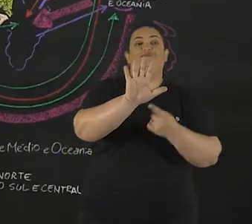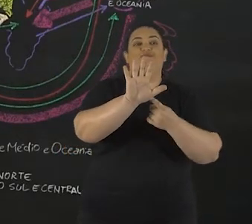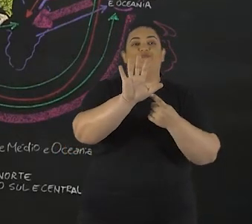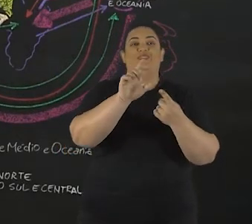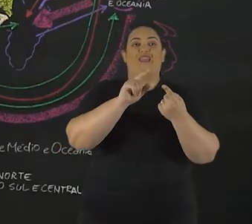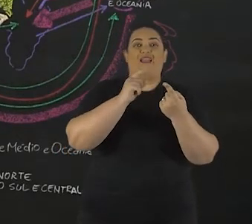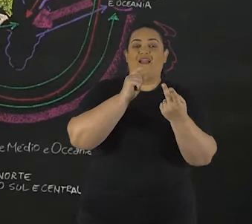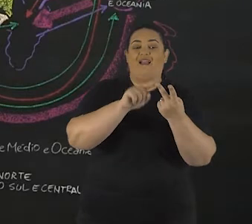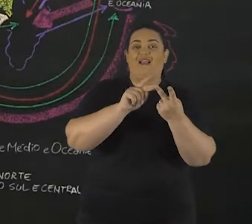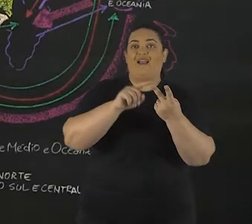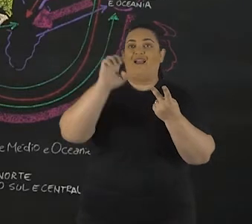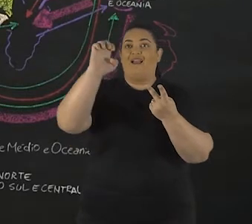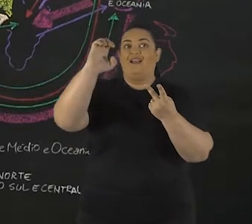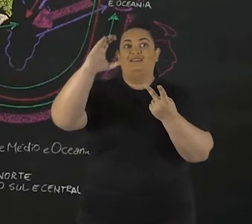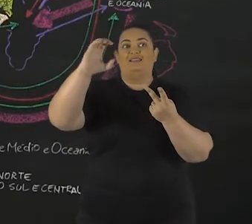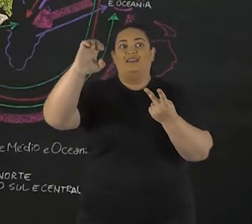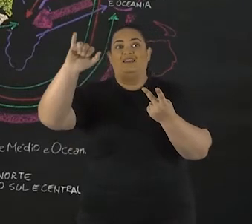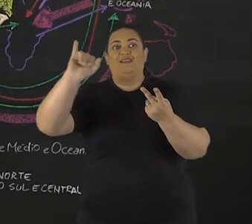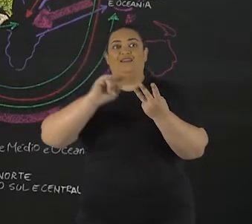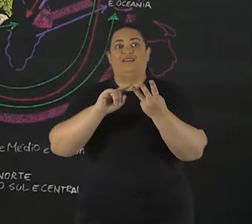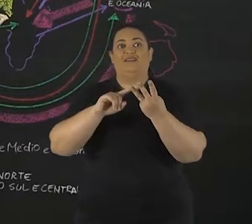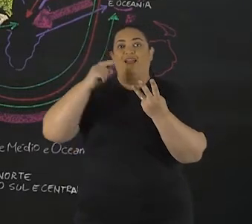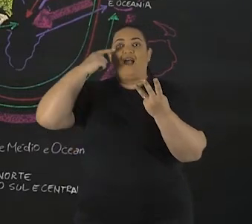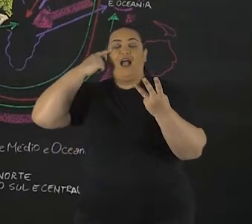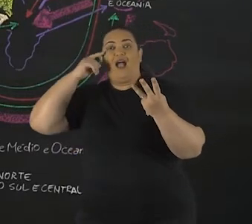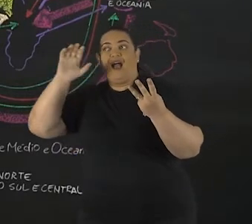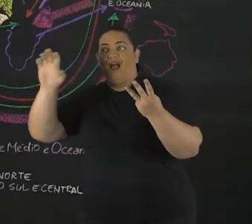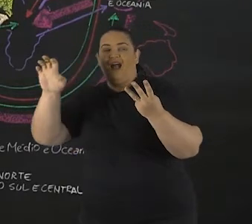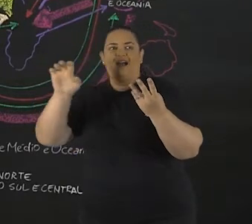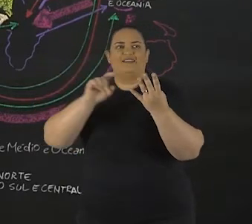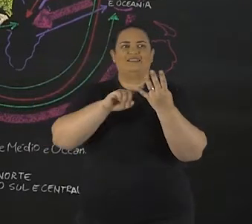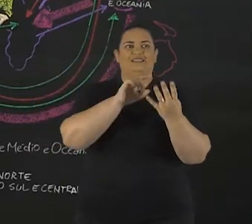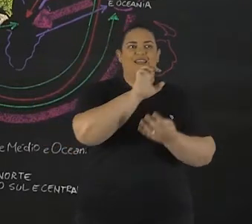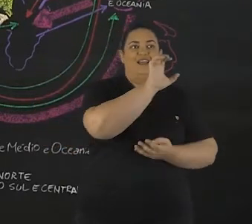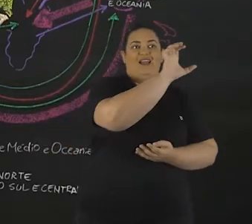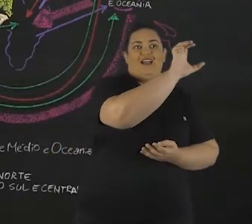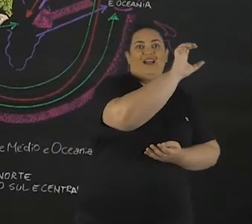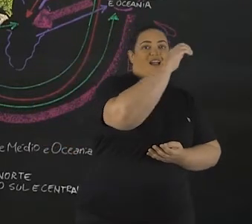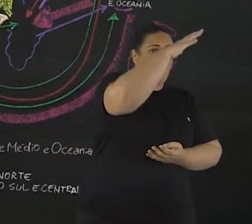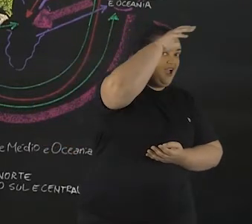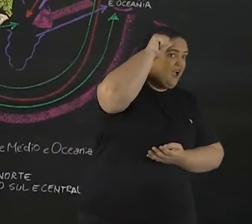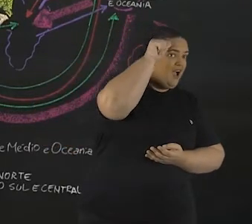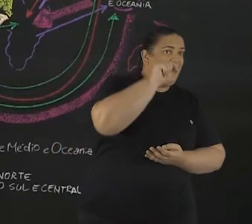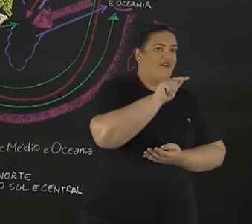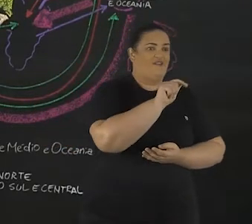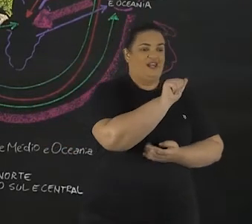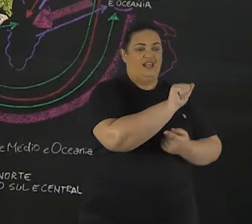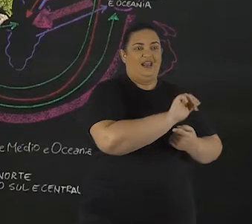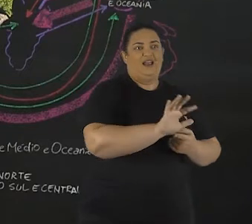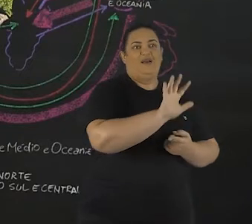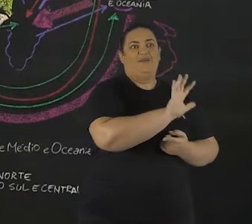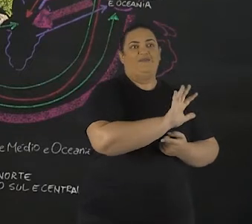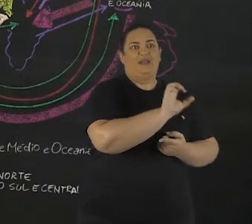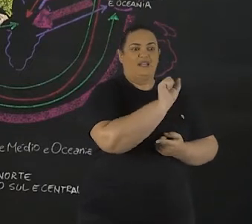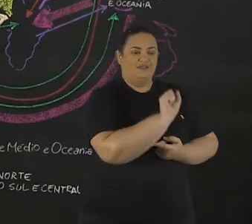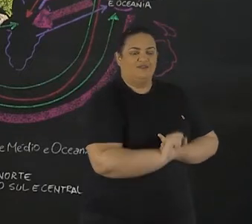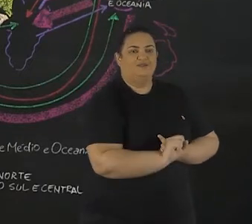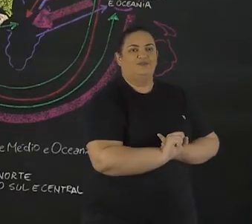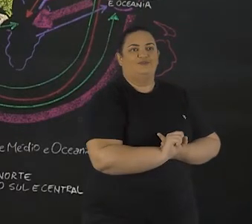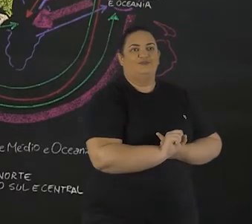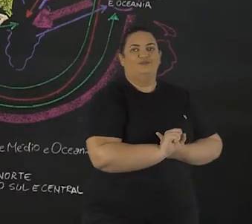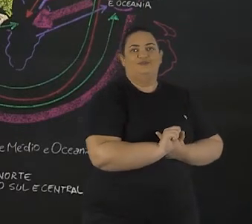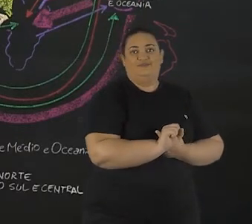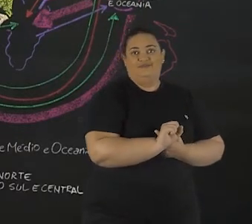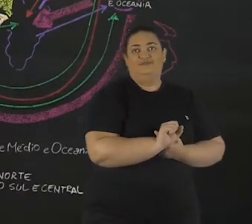dos Estados Independentes, com a Ásia, Oriente Médio e Oceania, com a região da África, com a América do Sul Central, com a América do